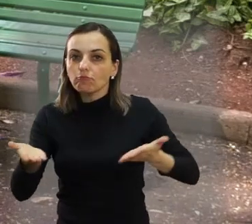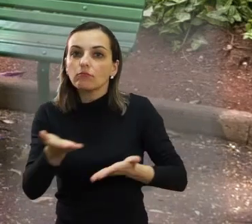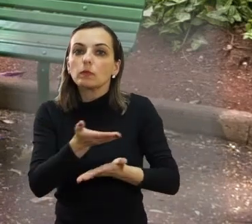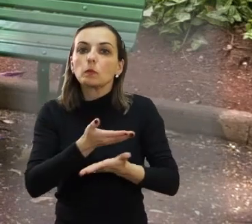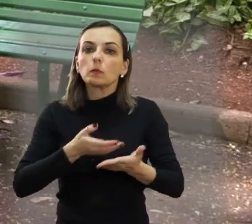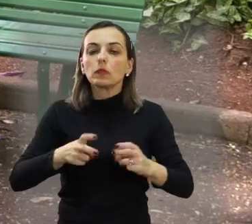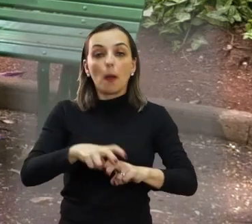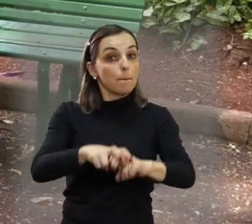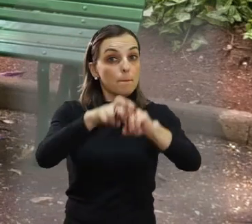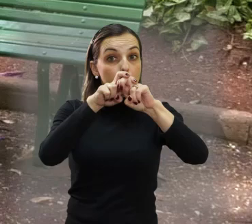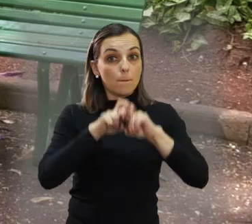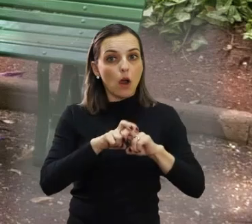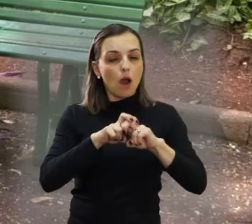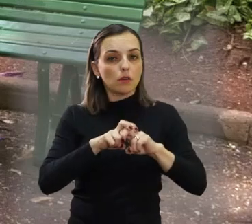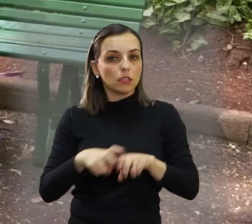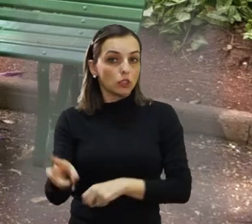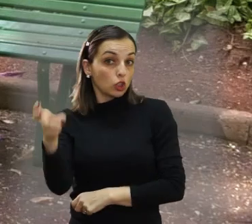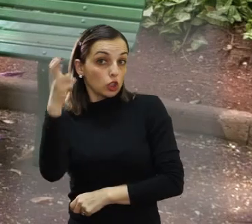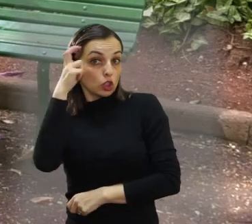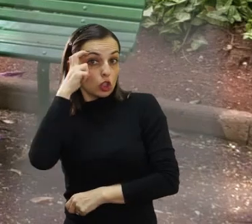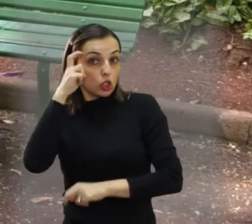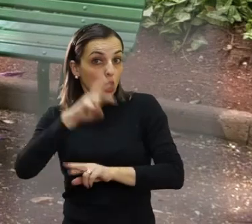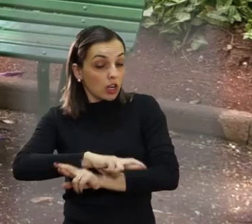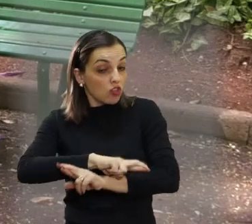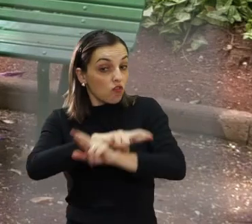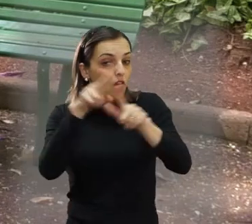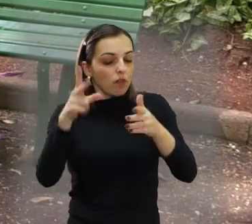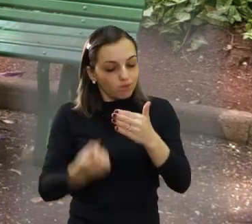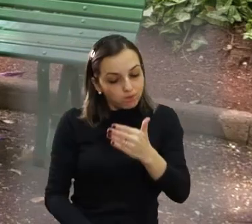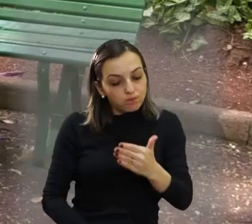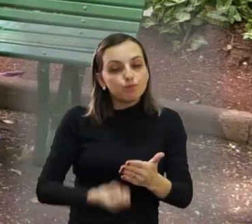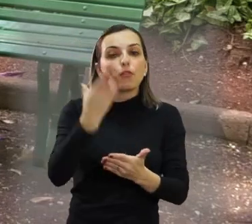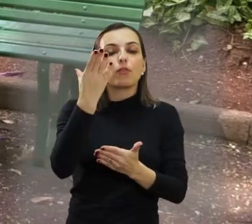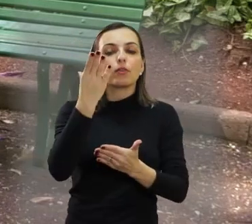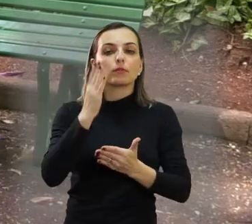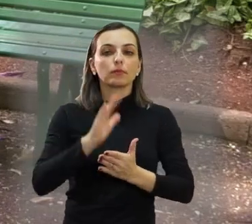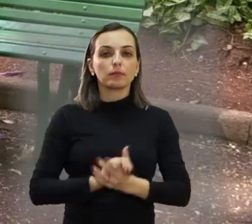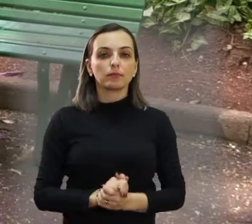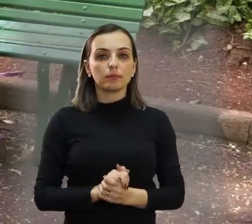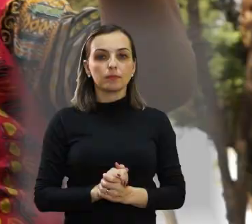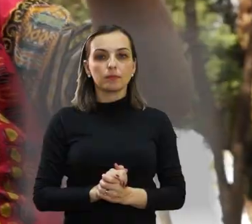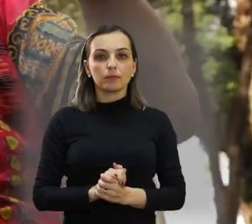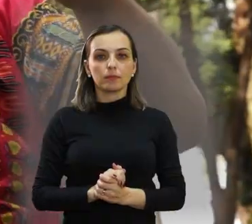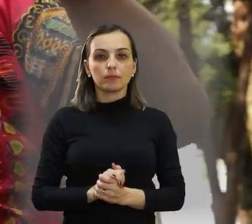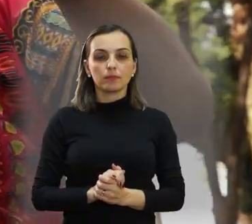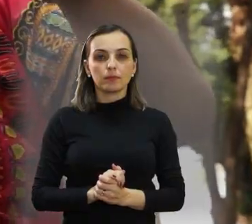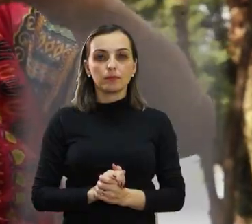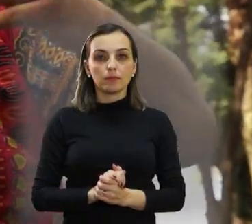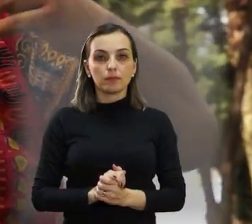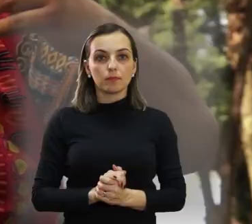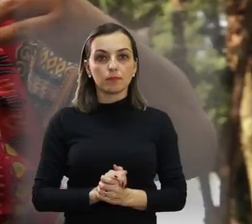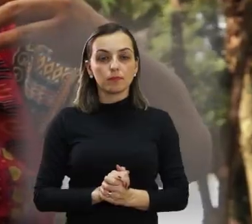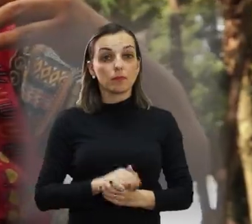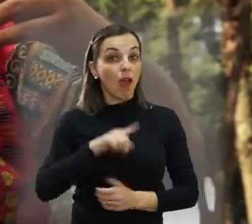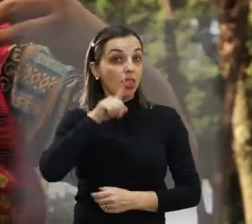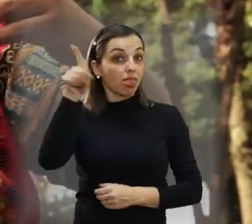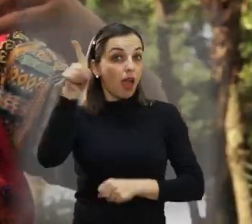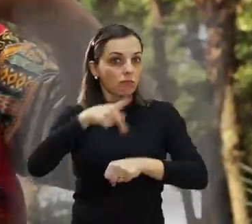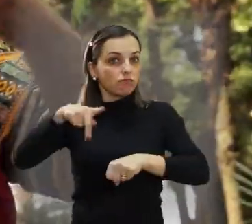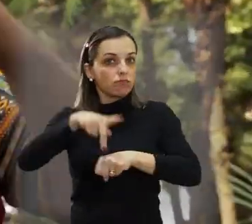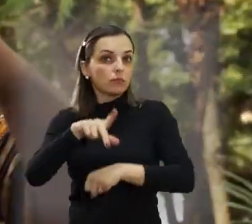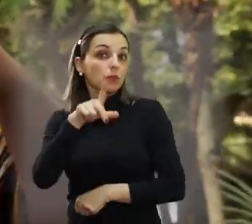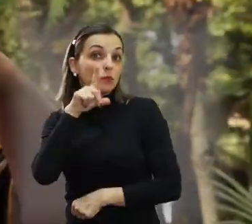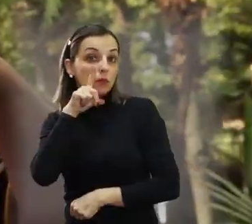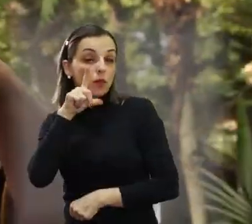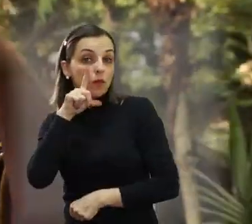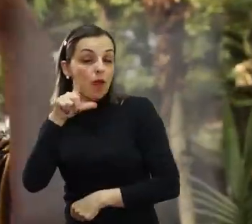para um outro tipo de cultura e fazer essa intercambiabilidade e disso sair um terceiro produto. Né?